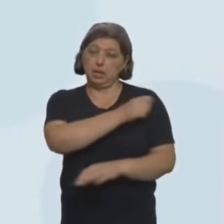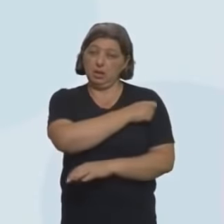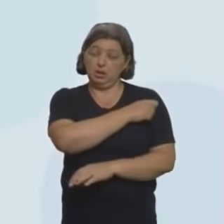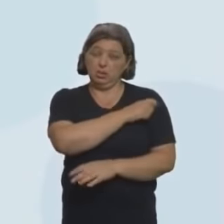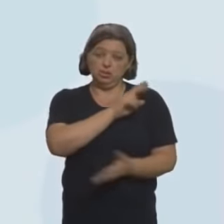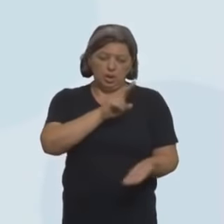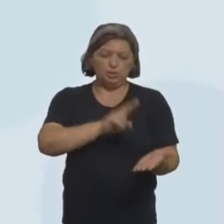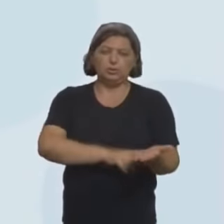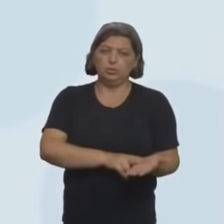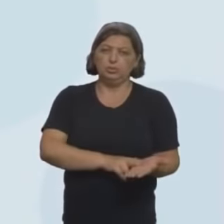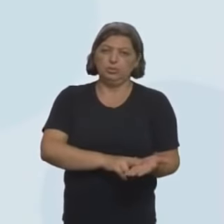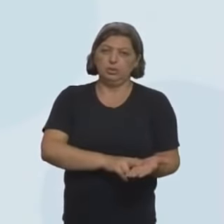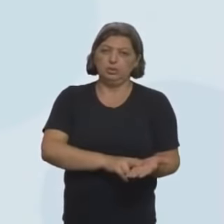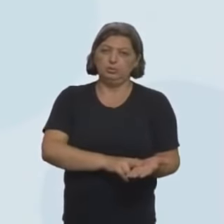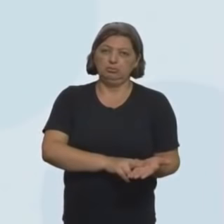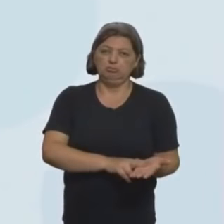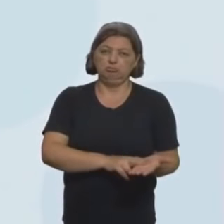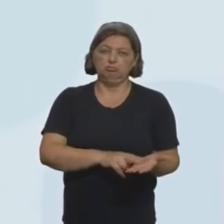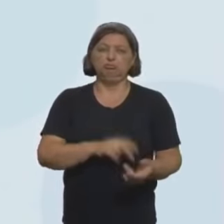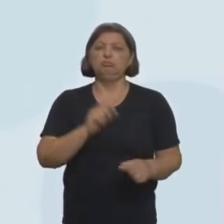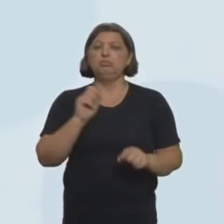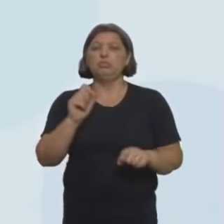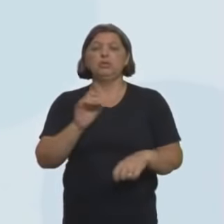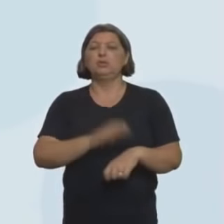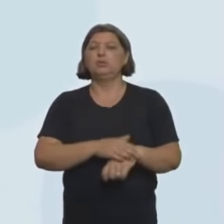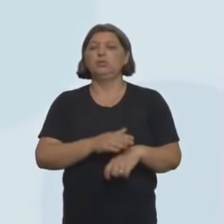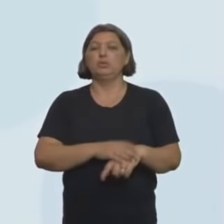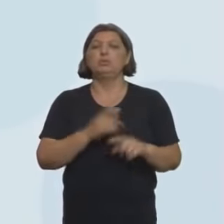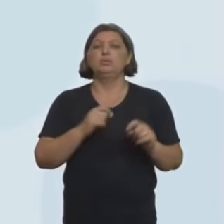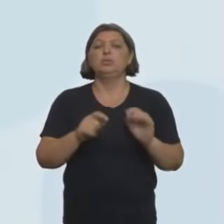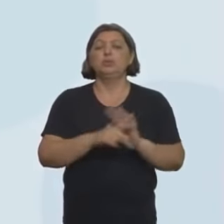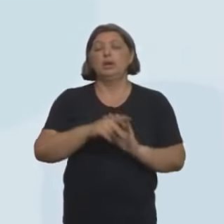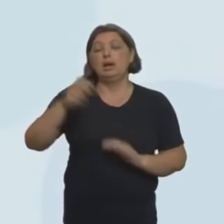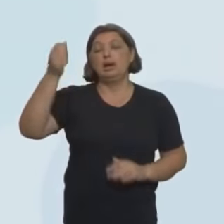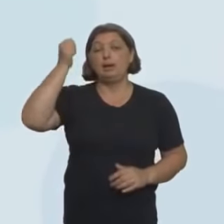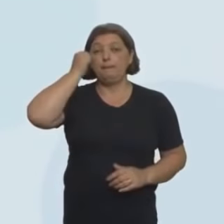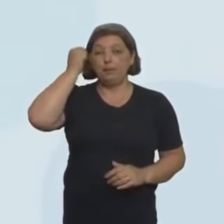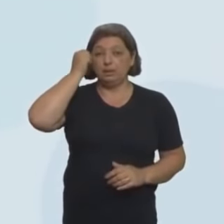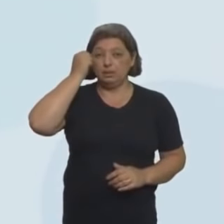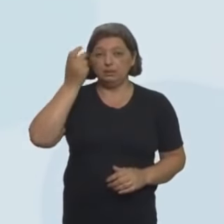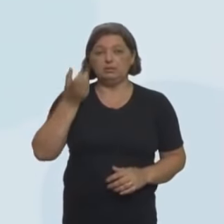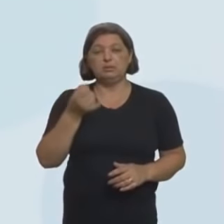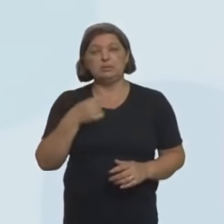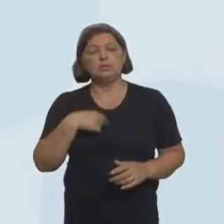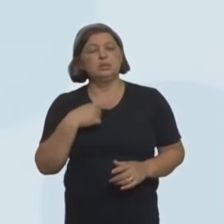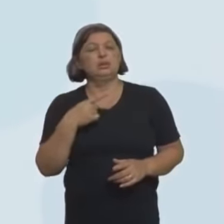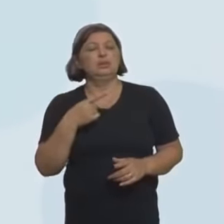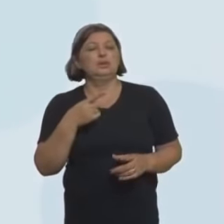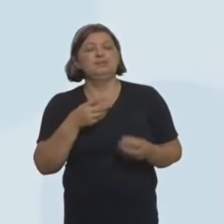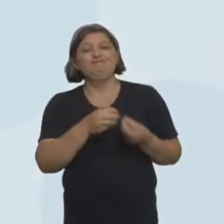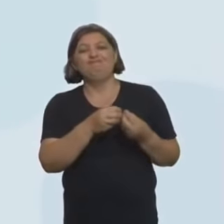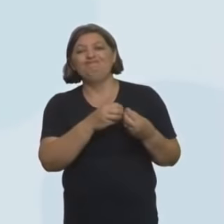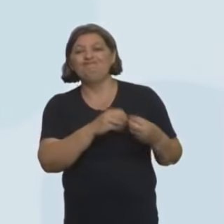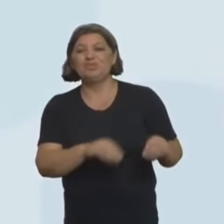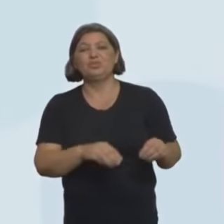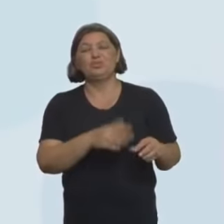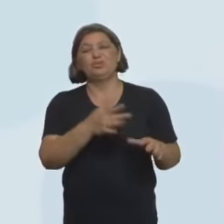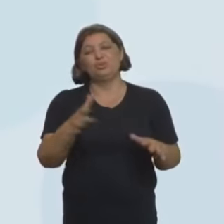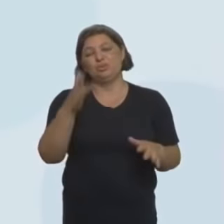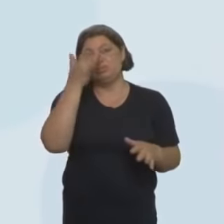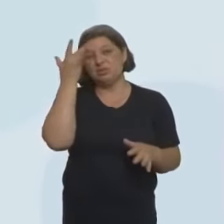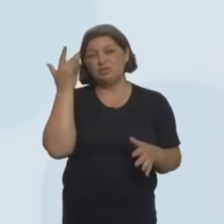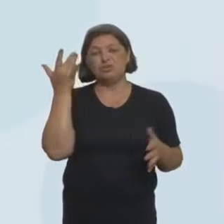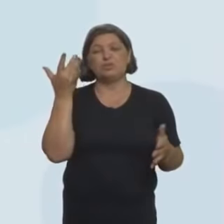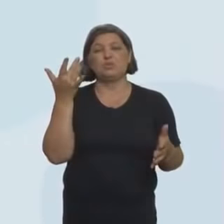por suas ações, ensina os alunos a se redimir, né? Quando eu causo um prejuízo para alguém, quando eu